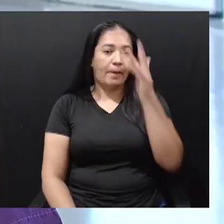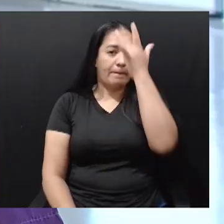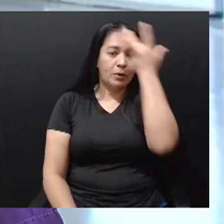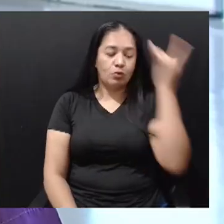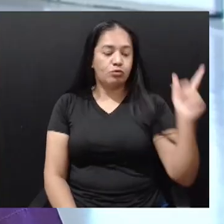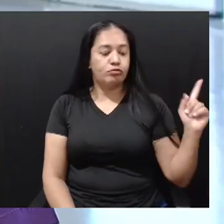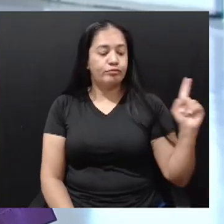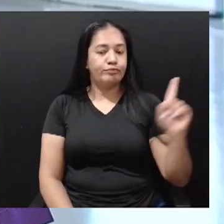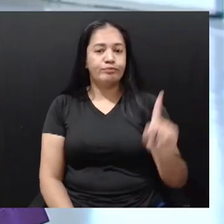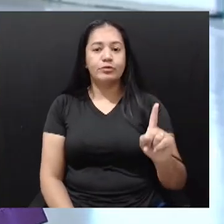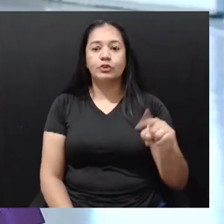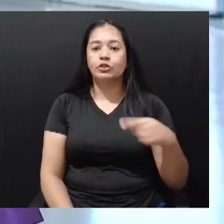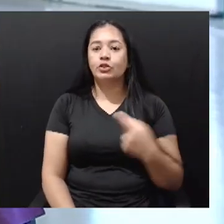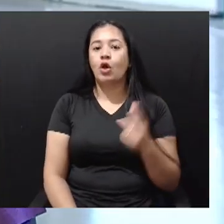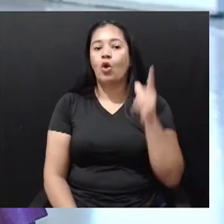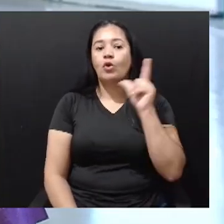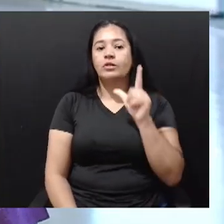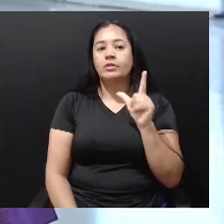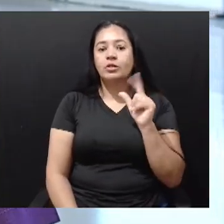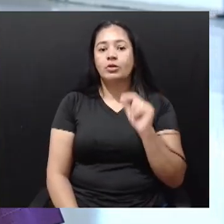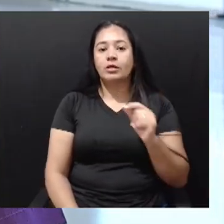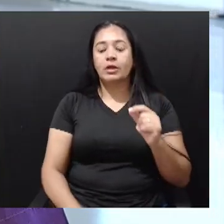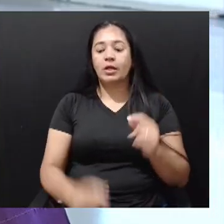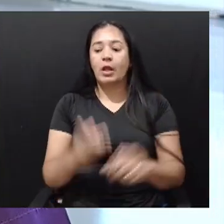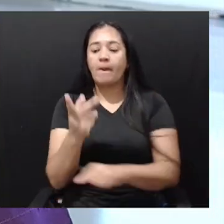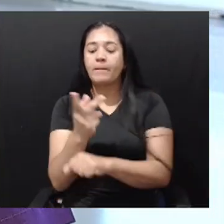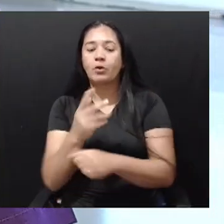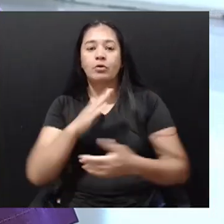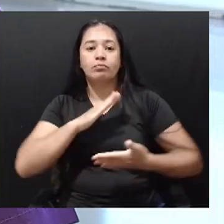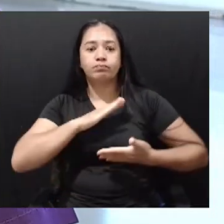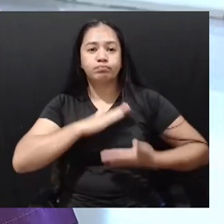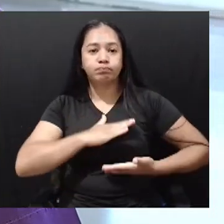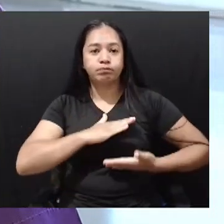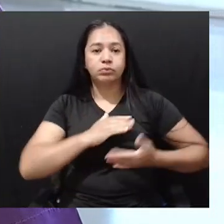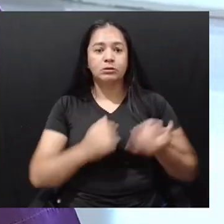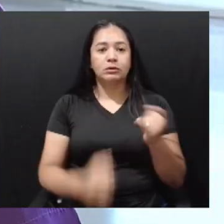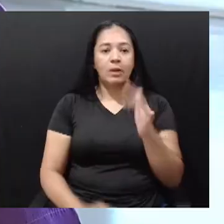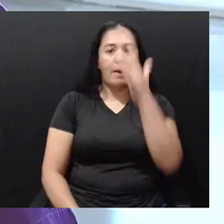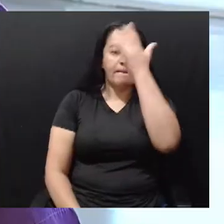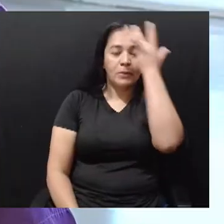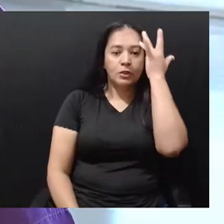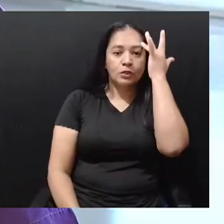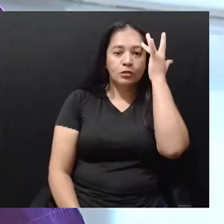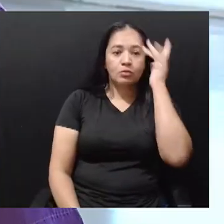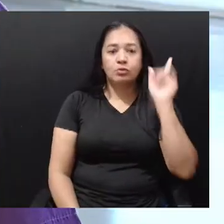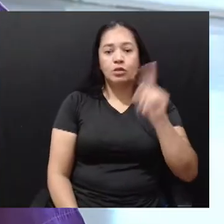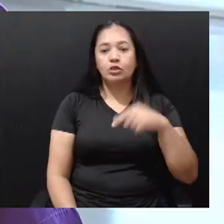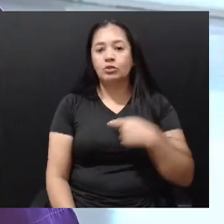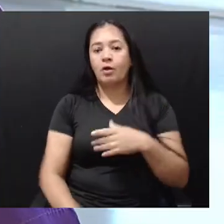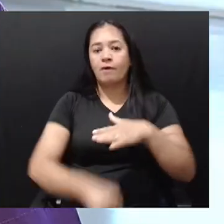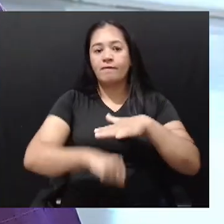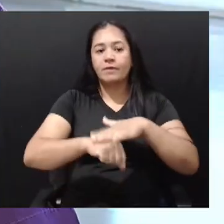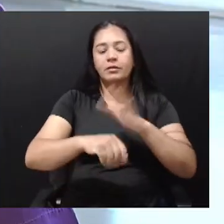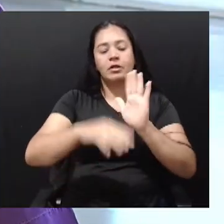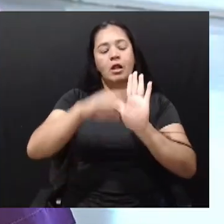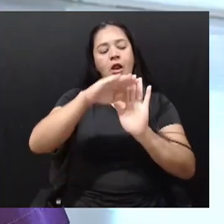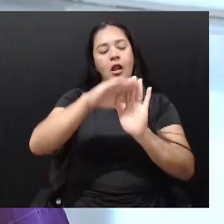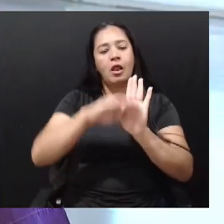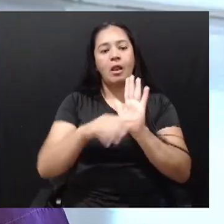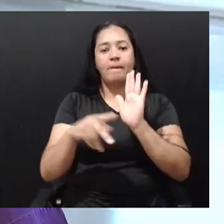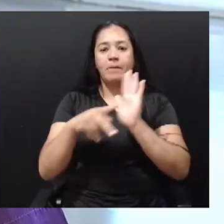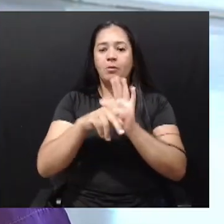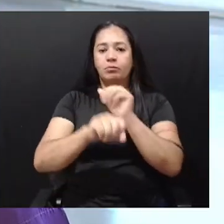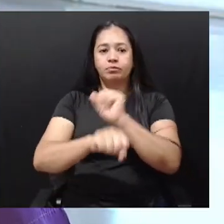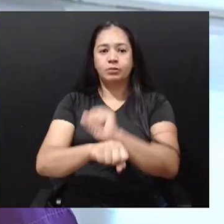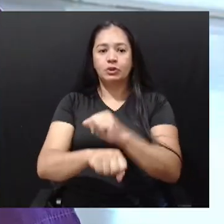está tendo muita procura por mamografia. Quem está vindo aqui, a gente está também fazendo uma lista de espera e a gente vai chamar essas